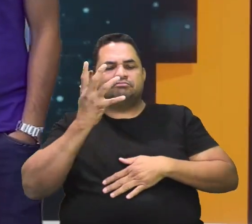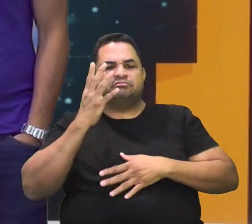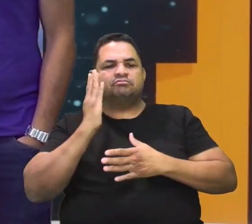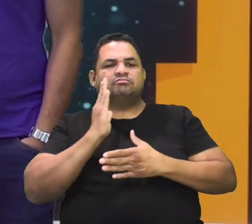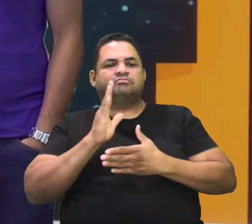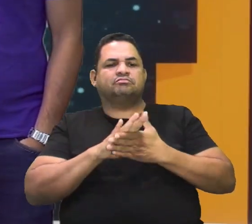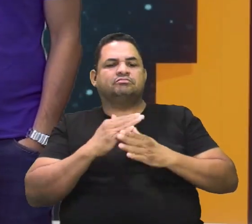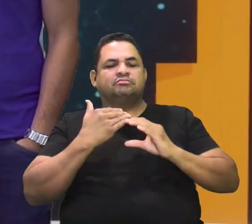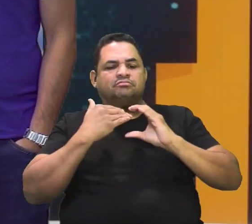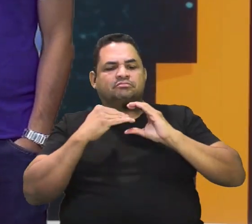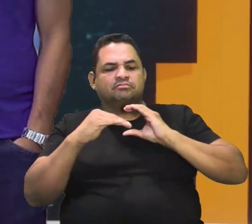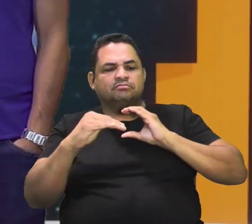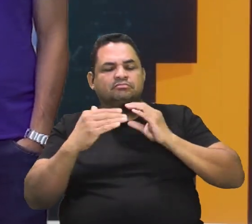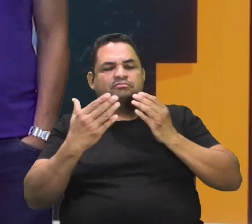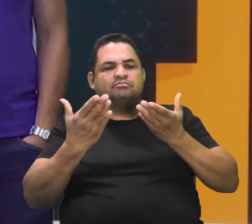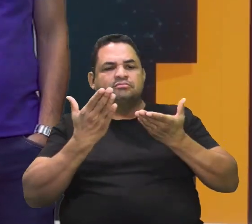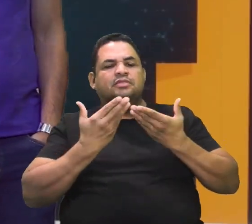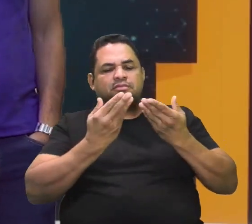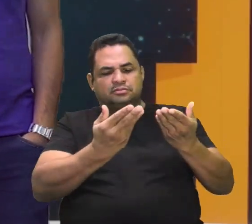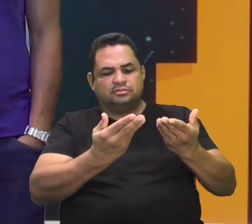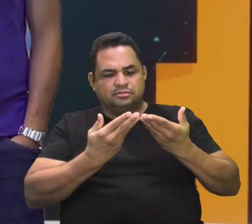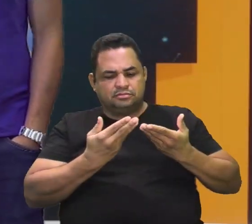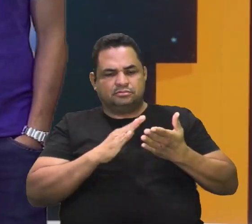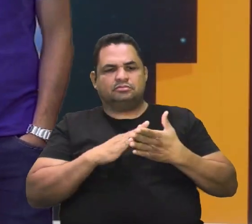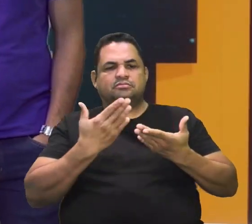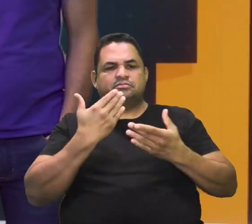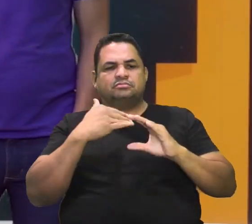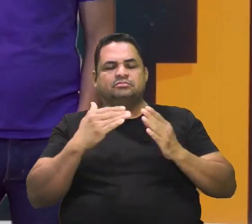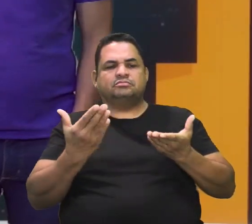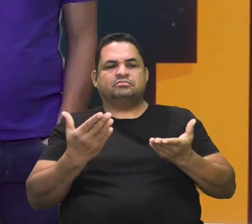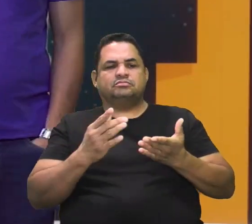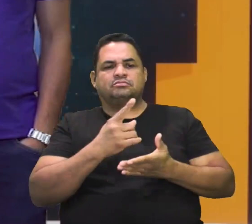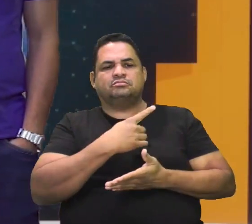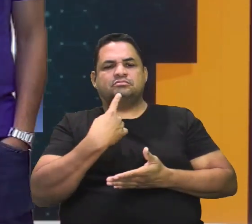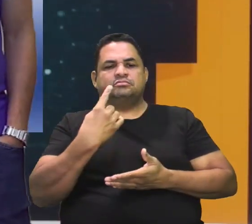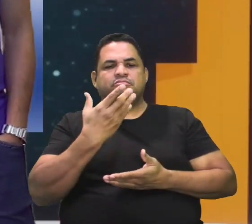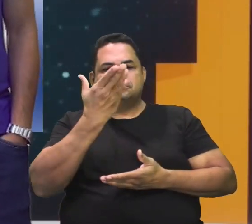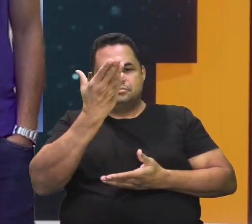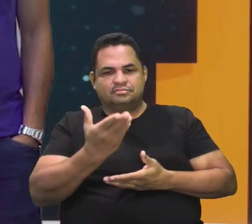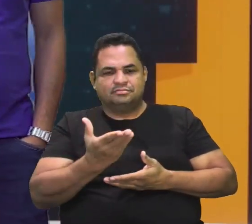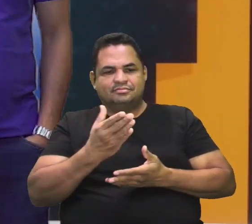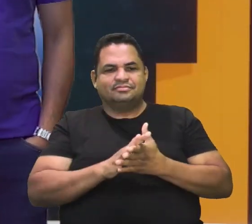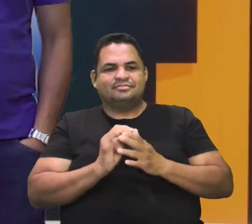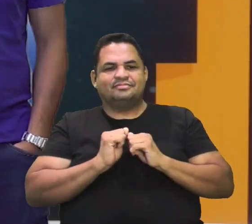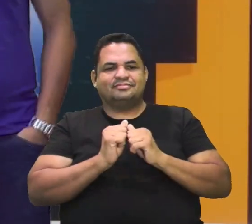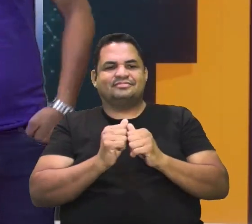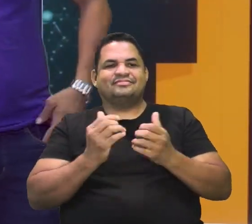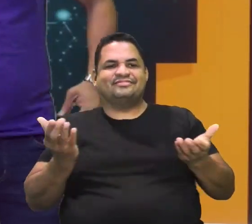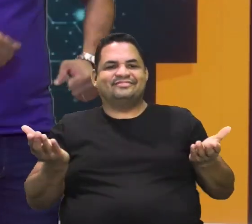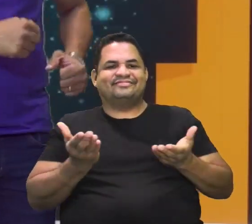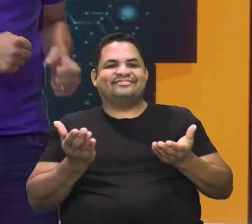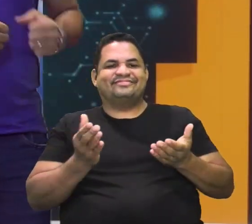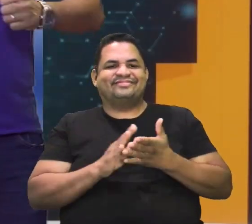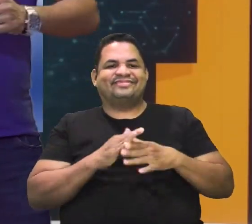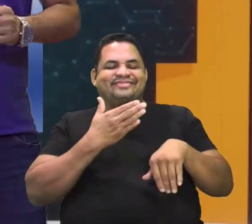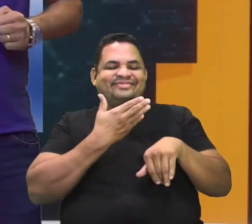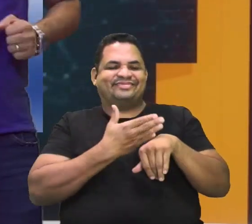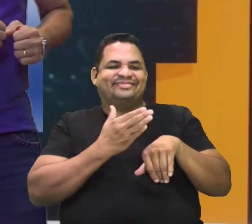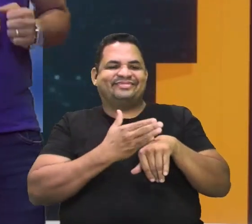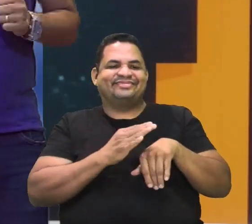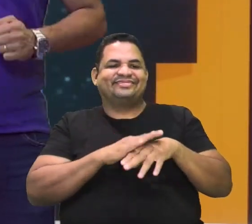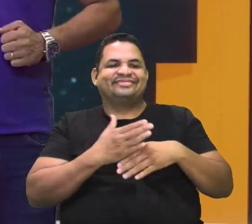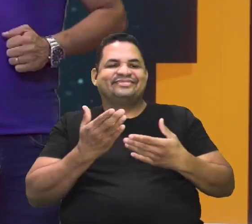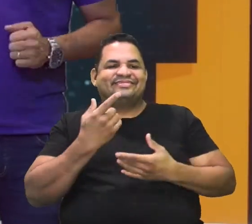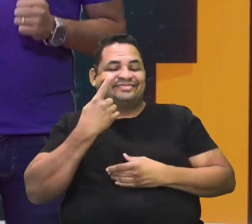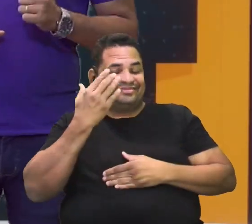quando eles recebem o material, já está junto lá com eles, entendeu? Então, o nosso cascão vem junto aqui, porque é hora de